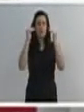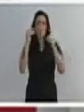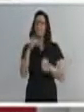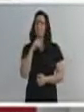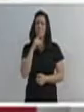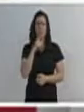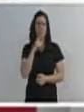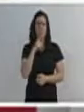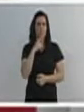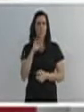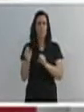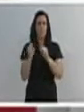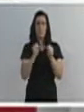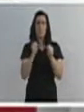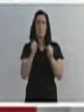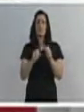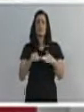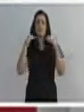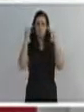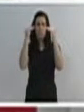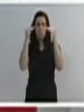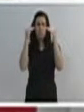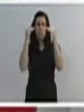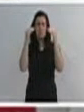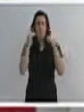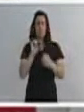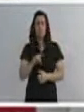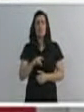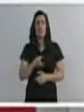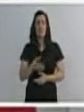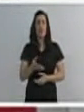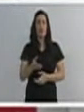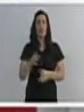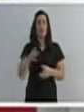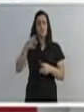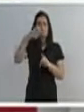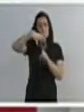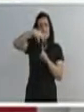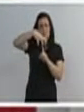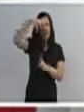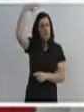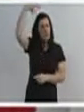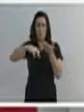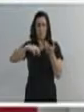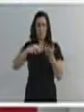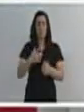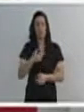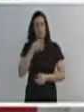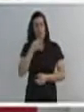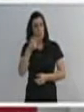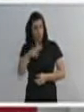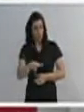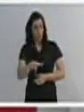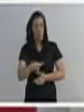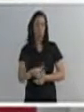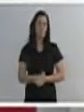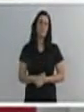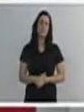o poder absoluto é do sistema monárquico. E o sistema monárquico acabou